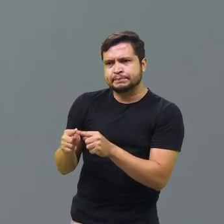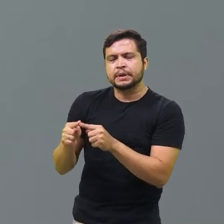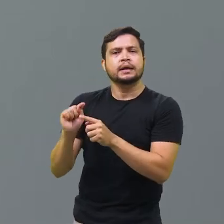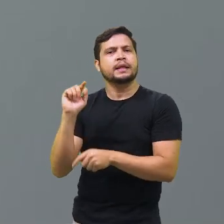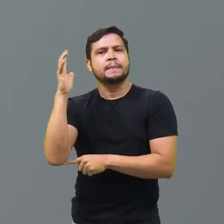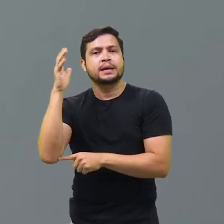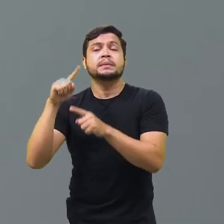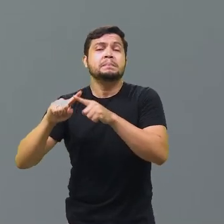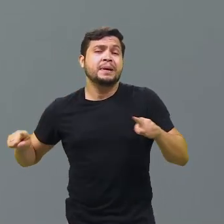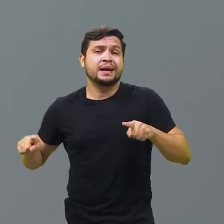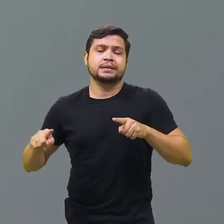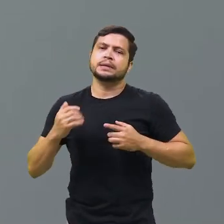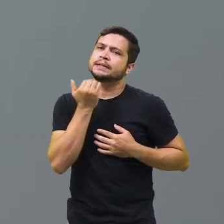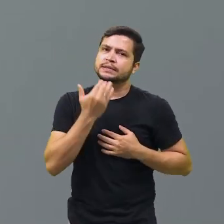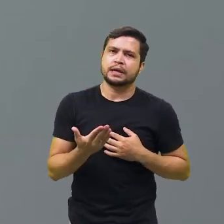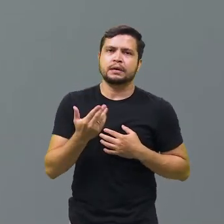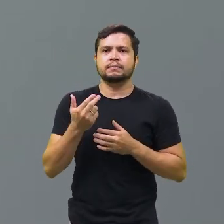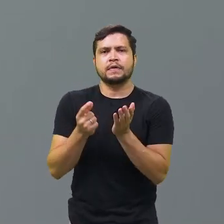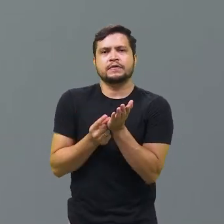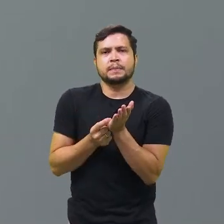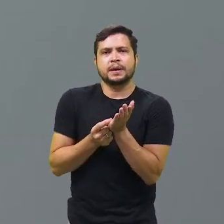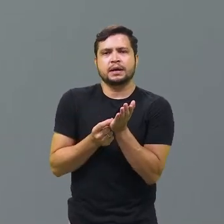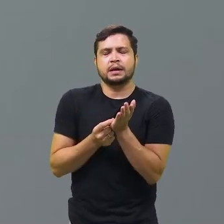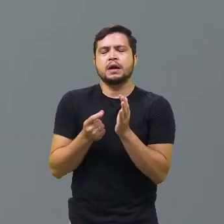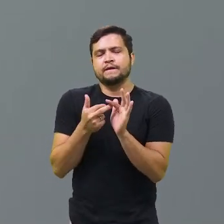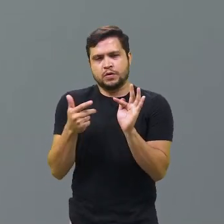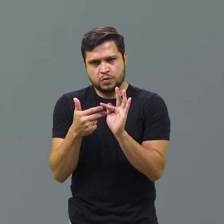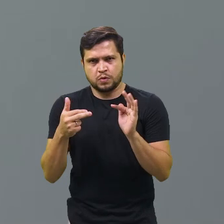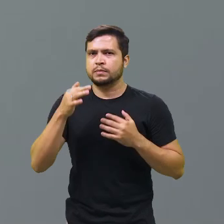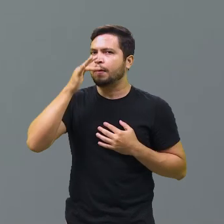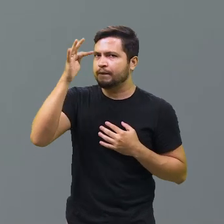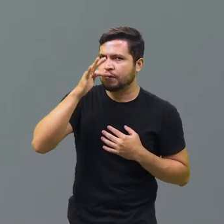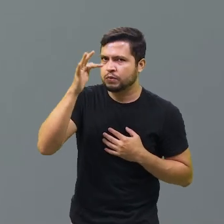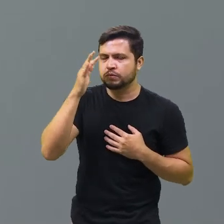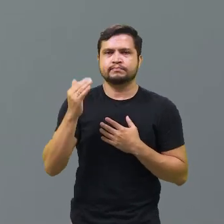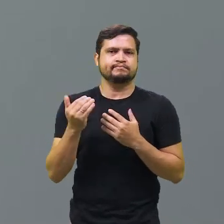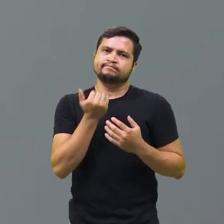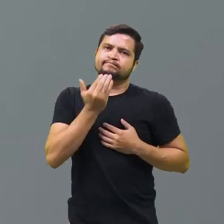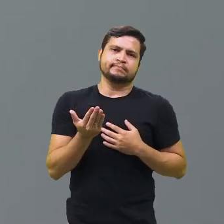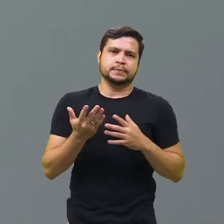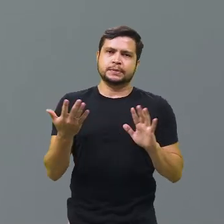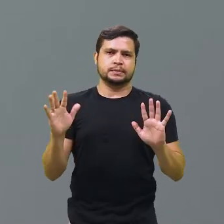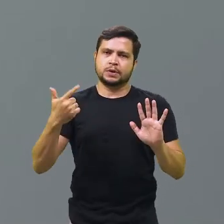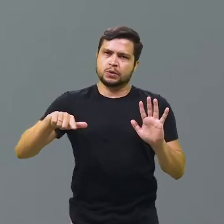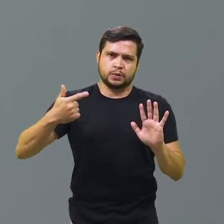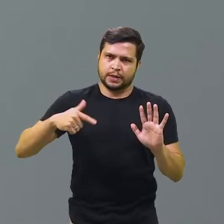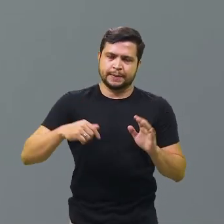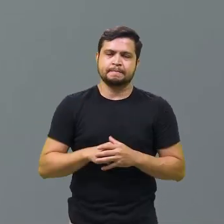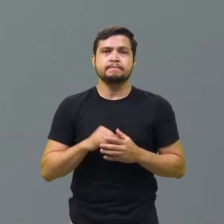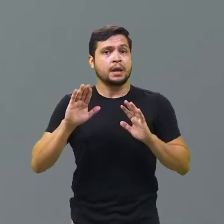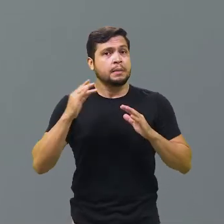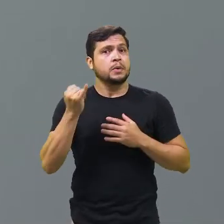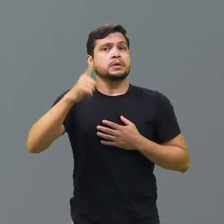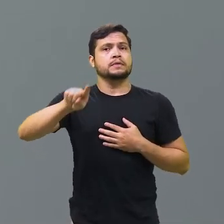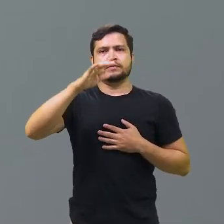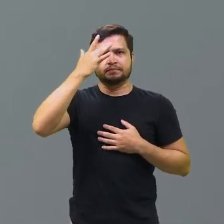com exceção de flores e frutos. Flores e frutos a gente vai ter apenas as angiospermas. É importantíssimo que a gente